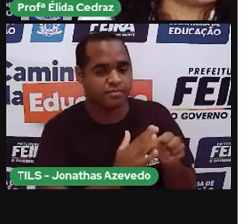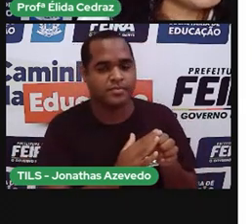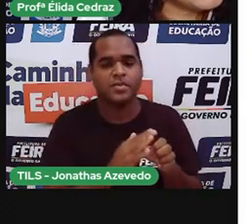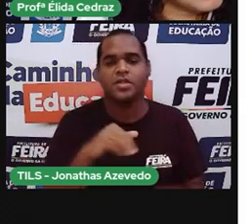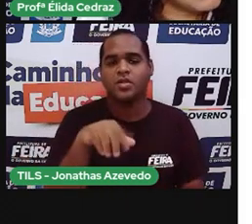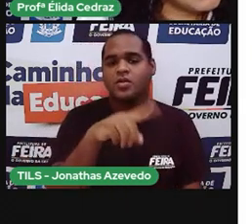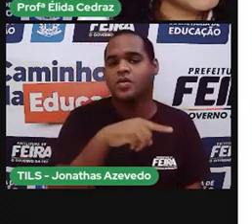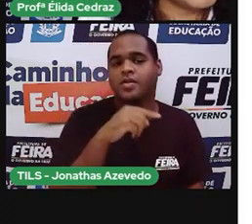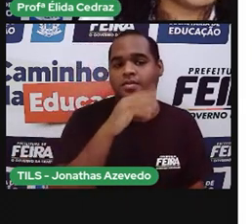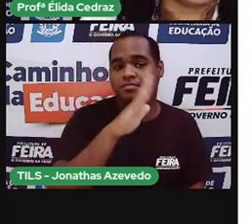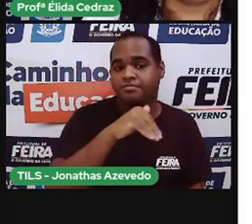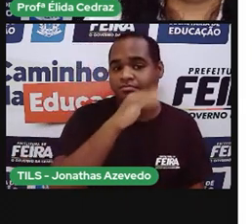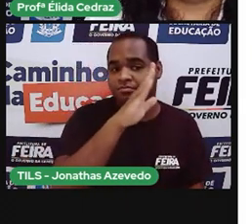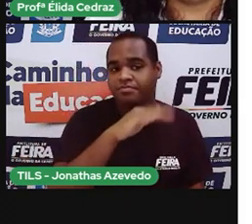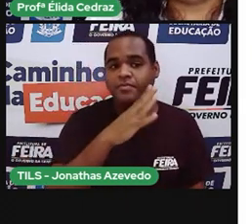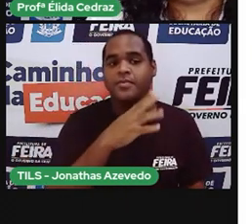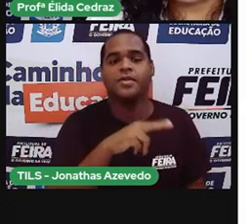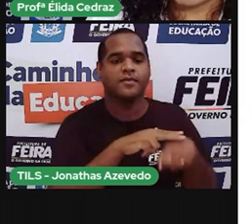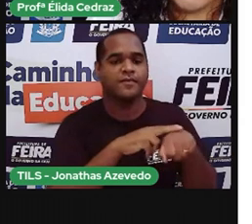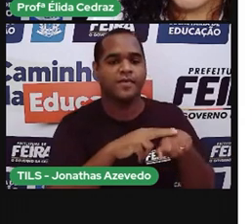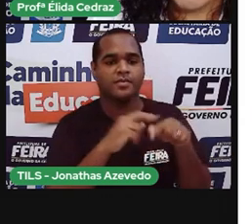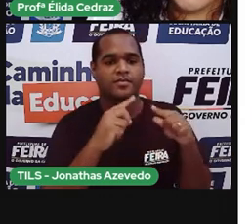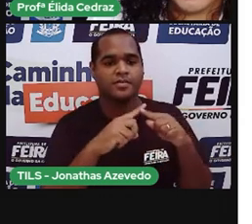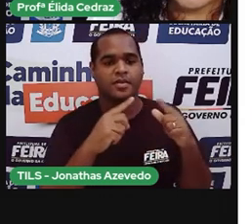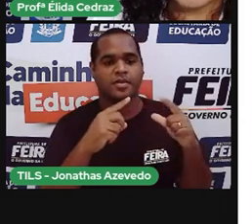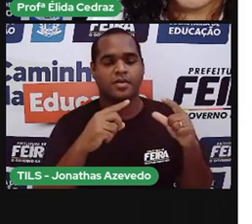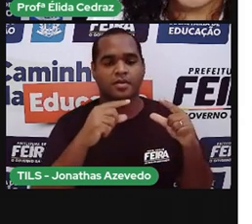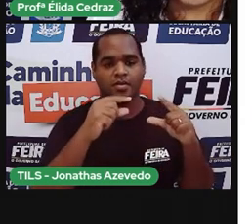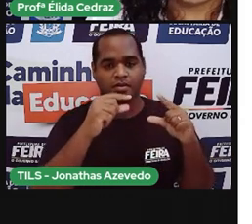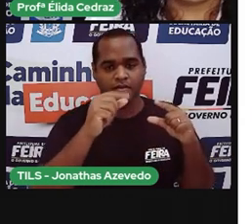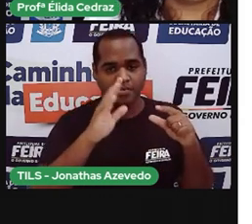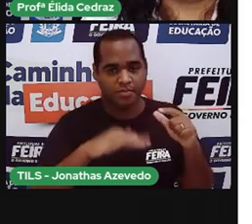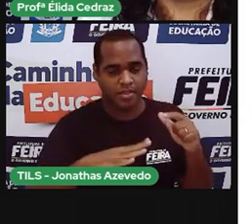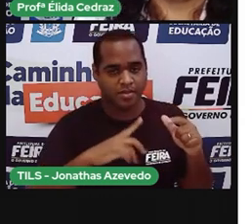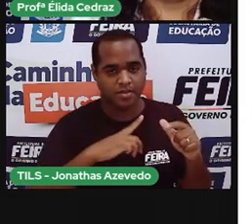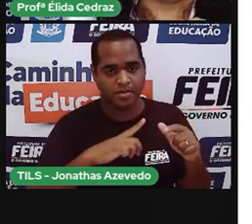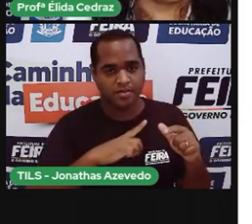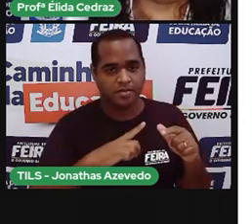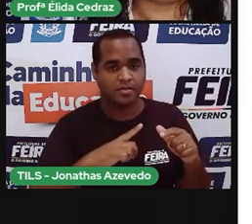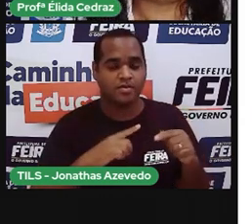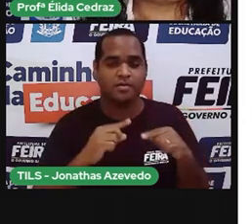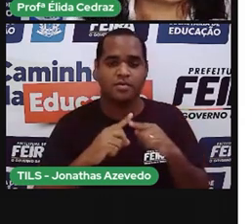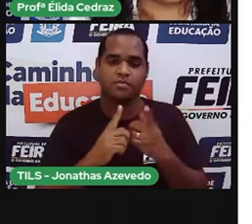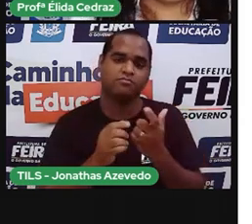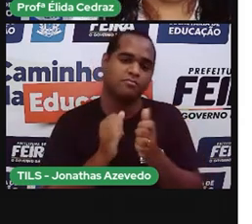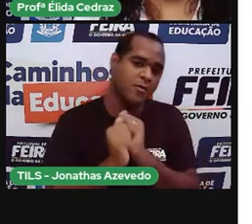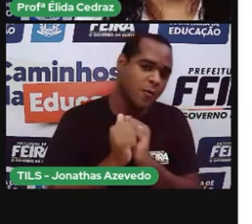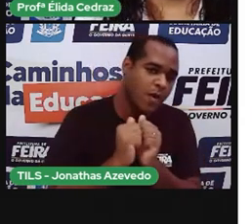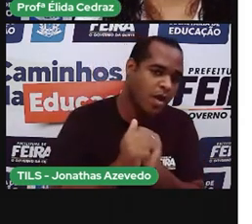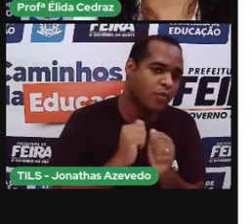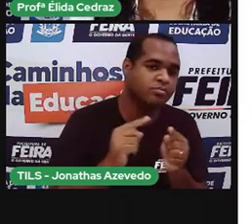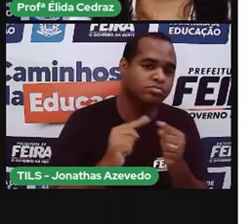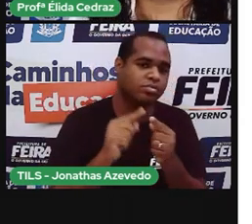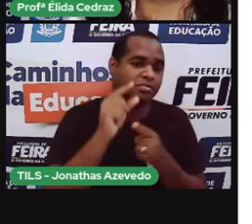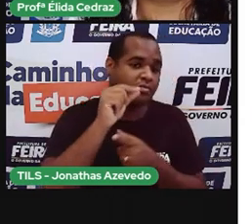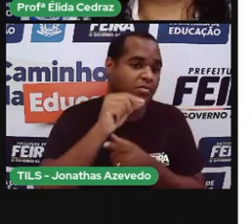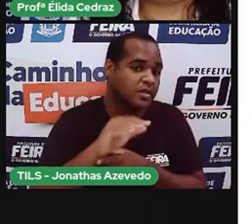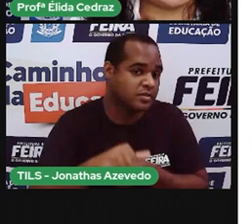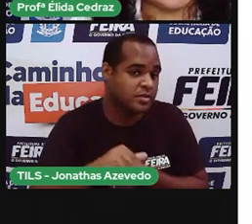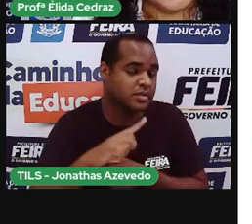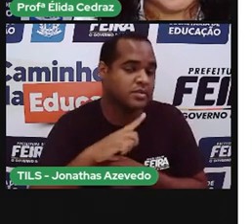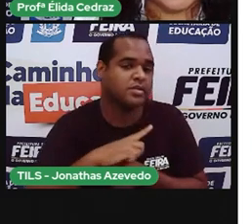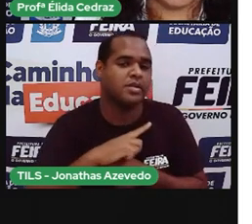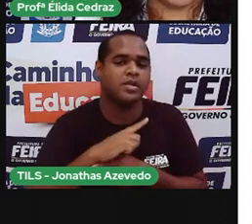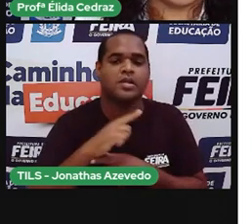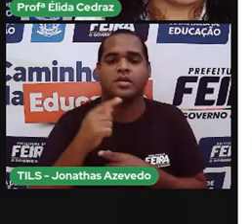de verde agora os produtos mais baratos. O arroz estava mais barato no